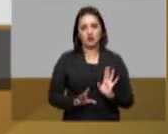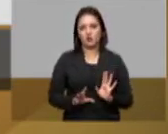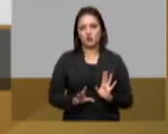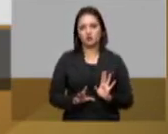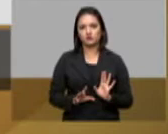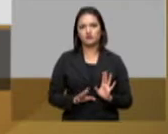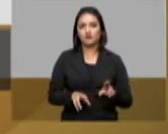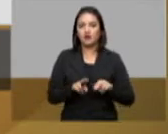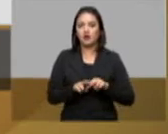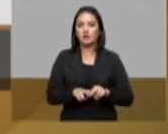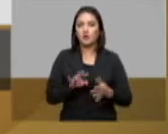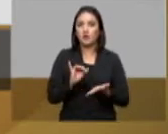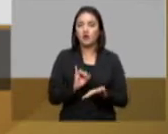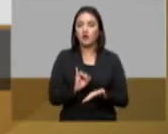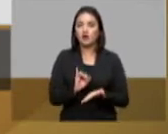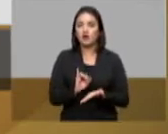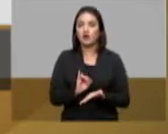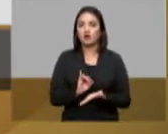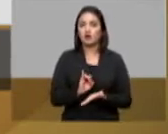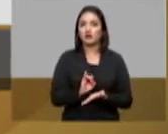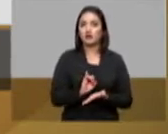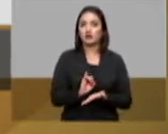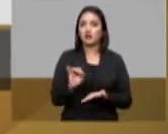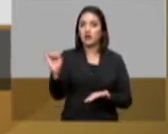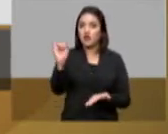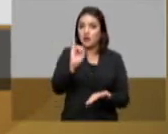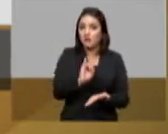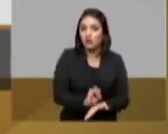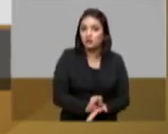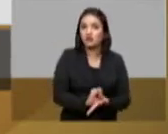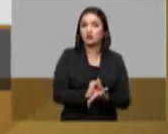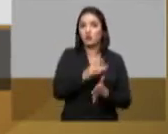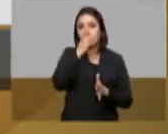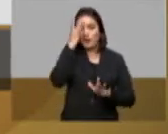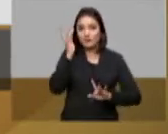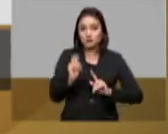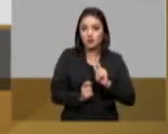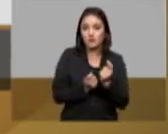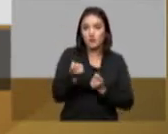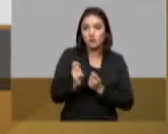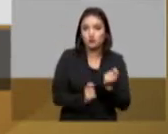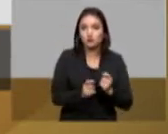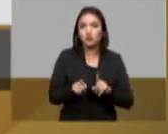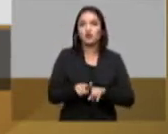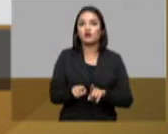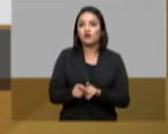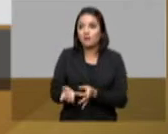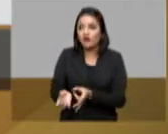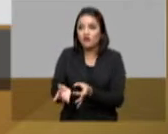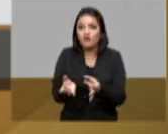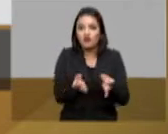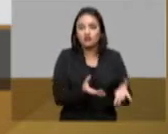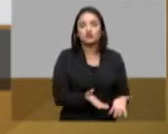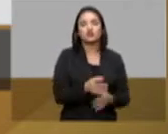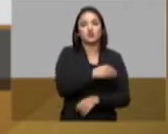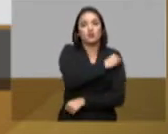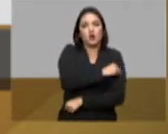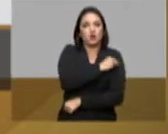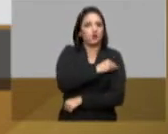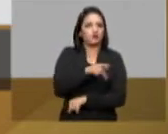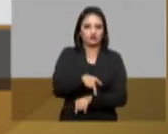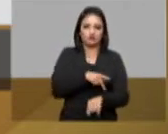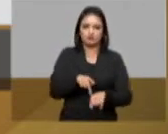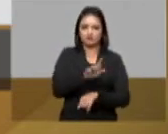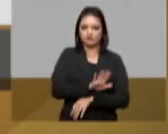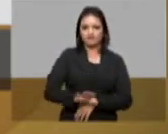importador, produtor e também distribuidor do álcool no país. Excelência, nesse caso,